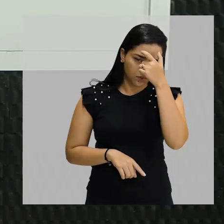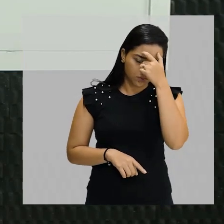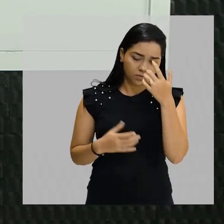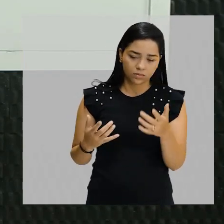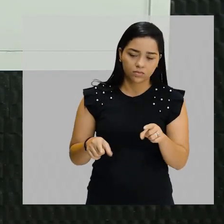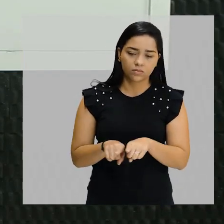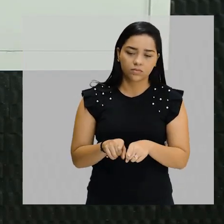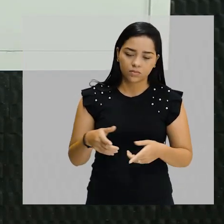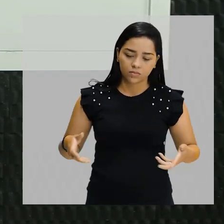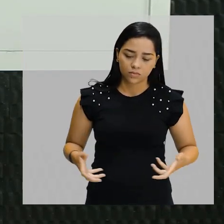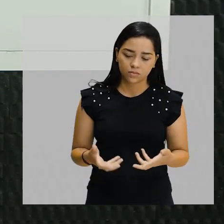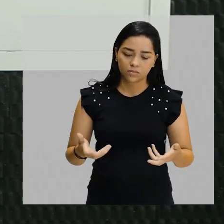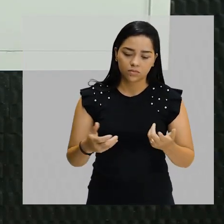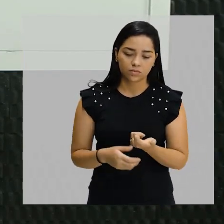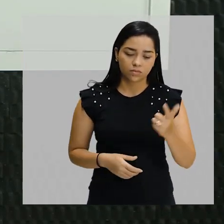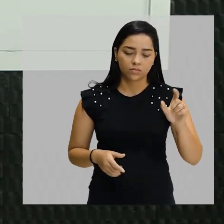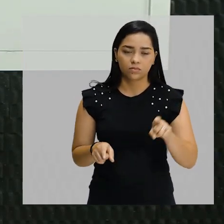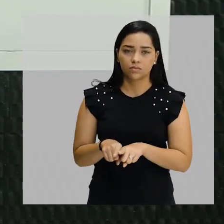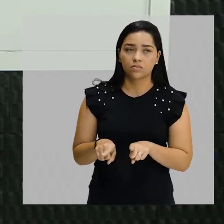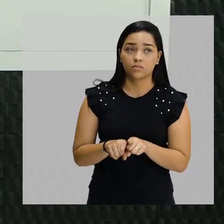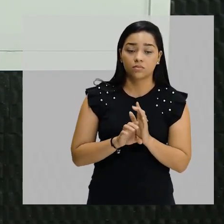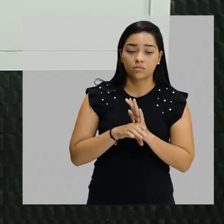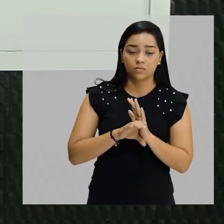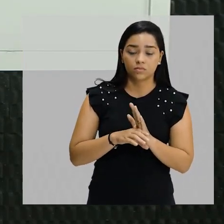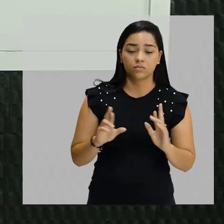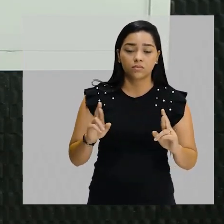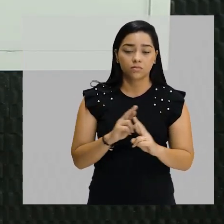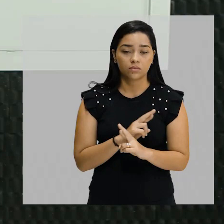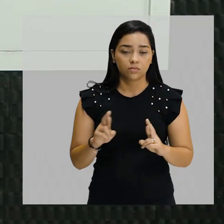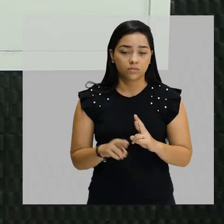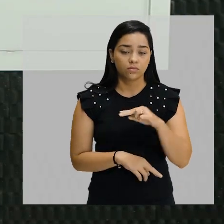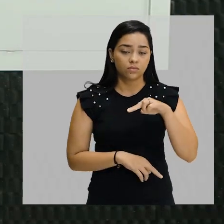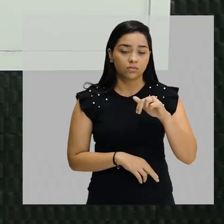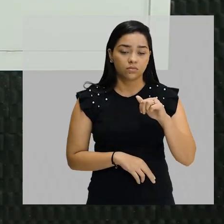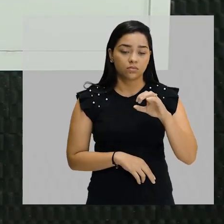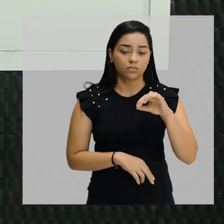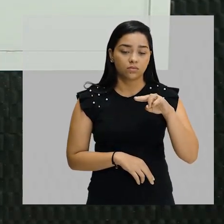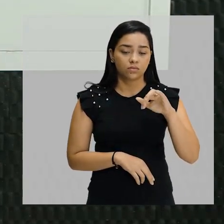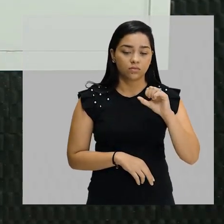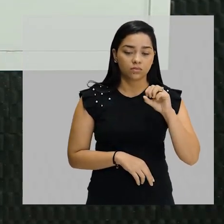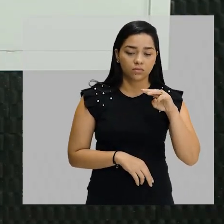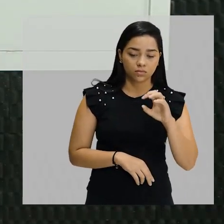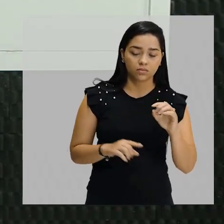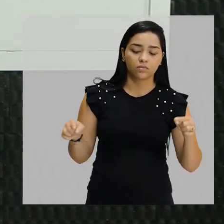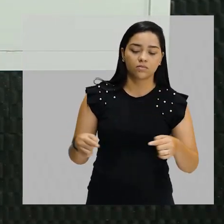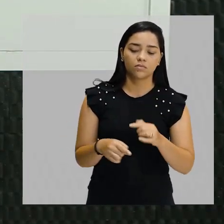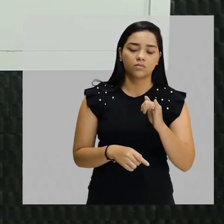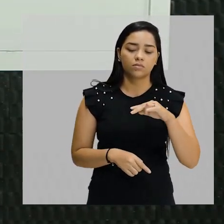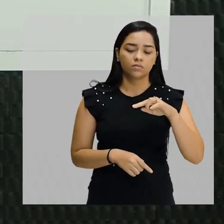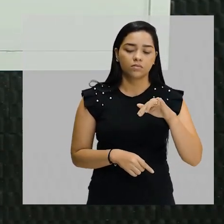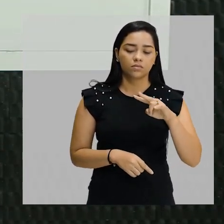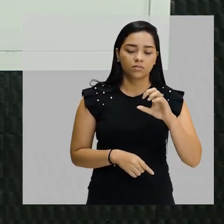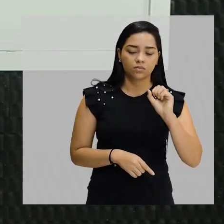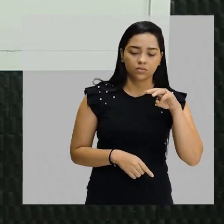geramos este outro elemento este outro conceito associado ao racionalismo que é o conceito de natismo aí veja